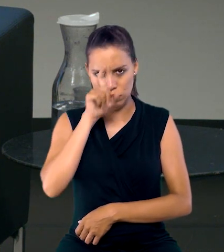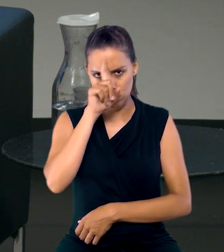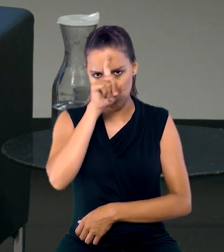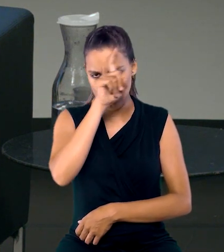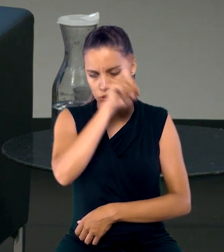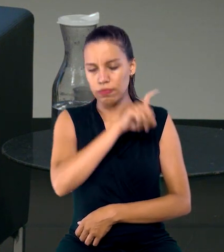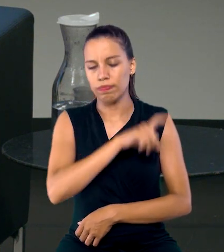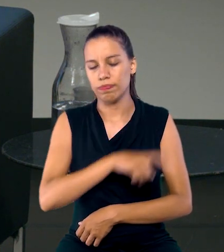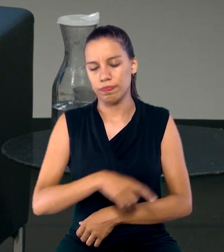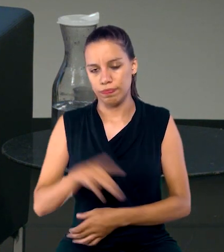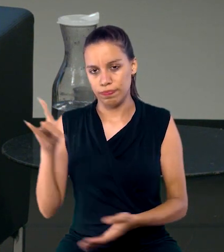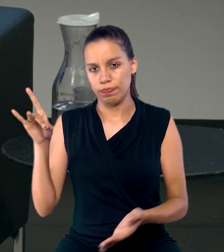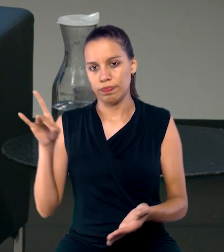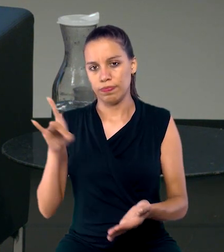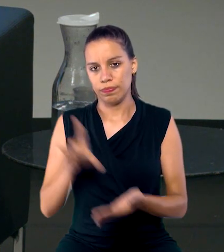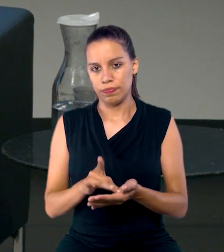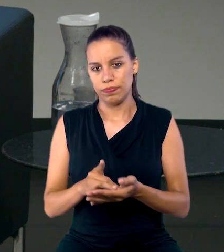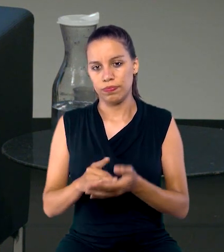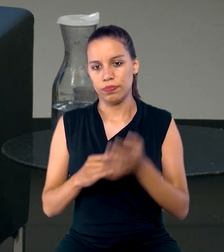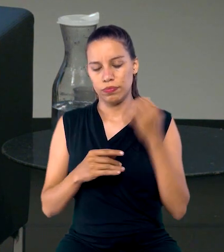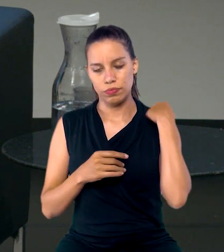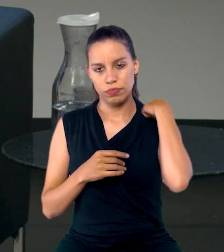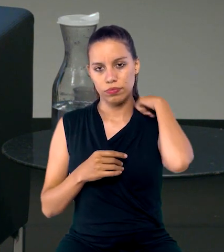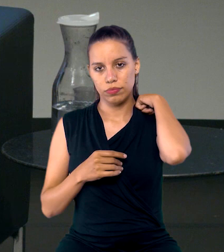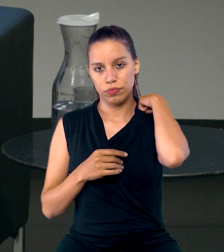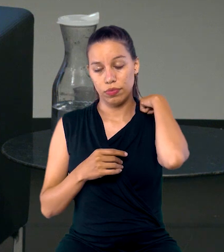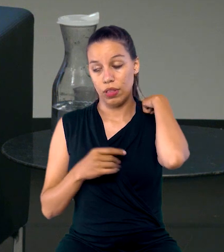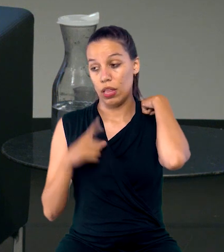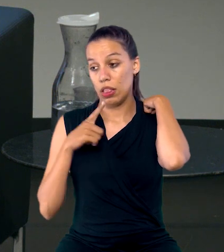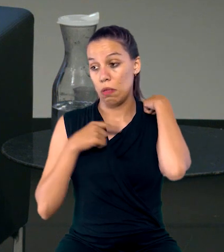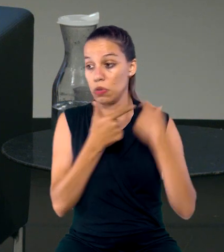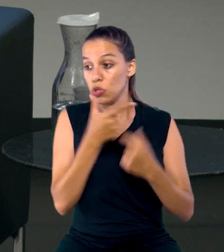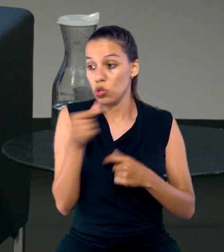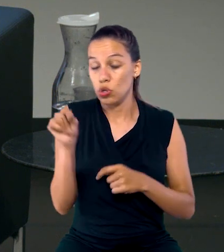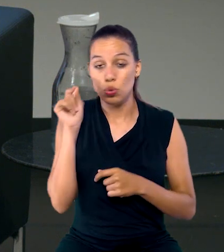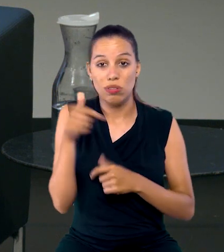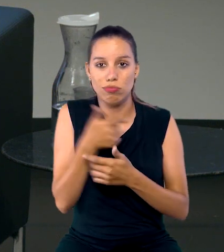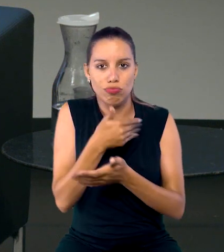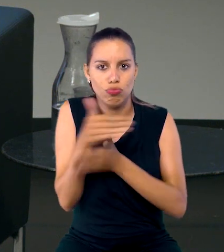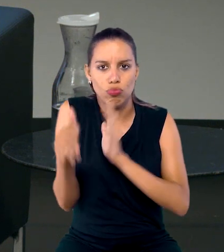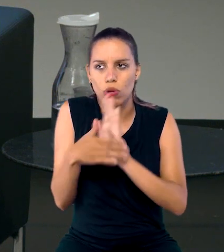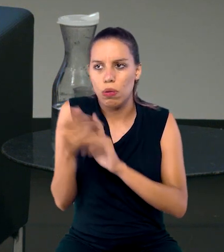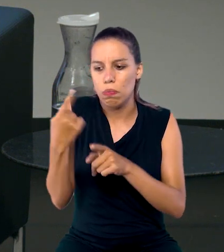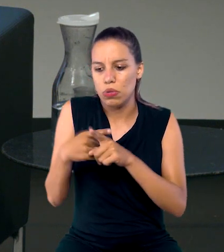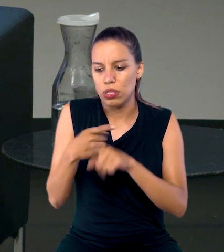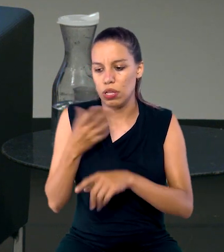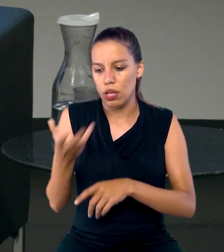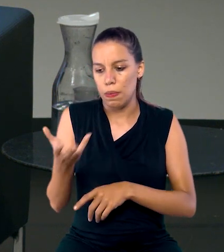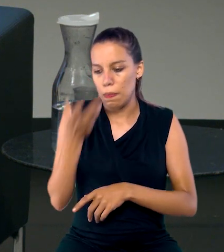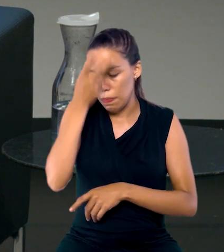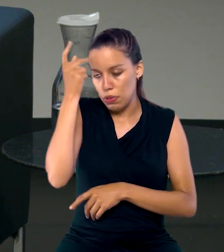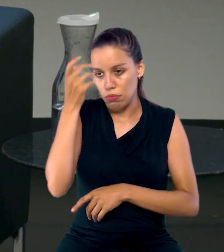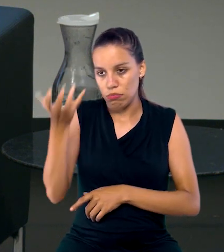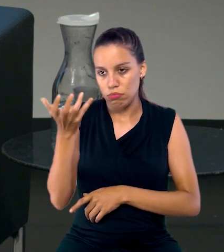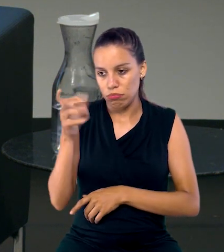uma escolha que tem de tudo, porque é uma escolha viva, é uma escolha de vida.